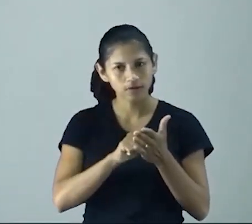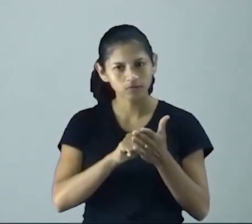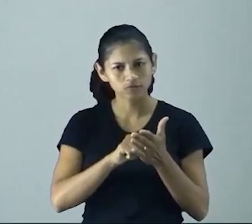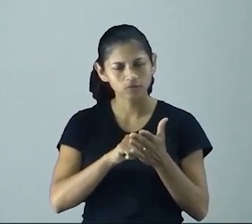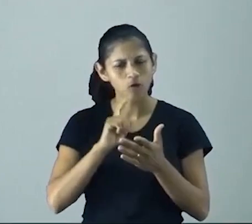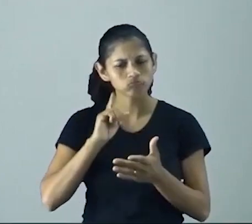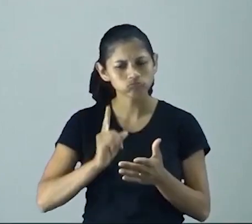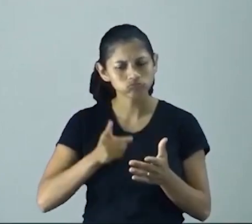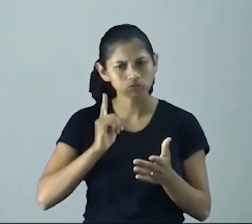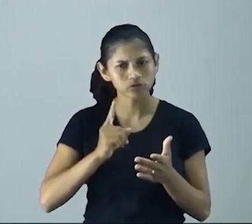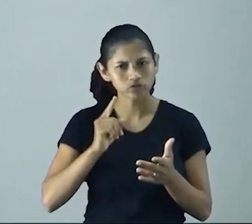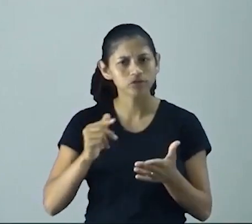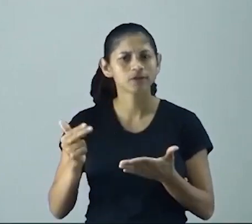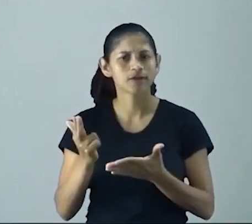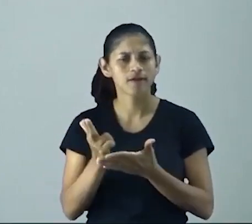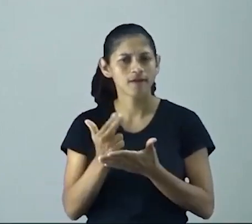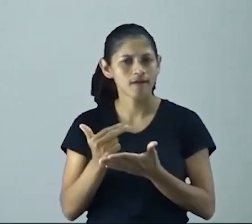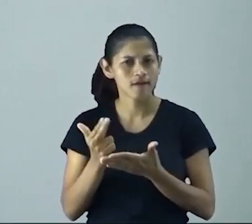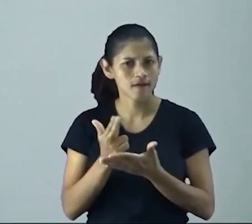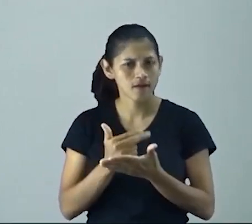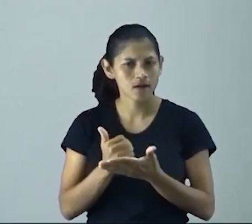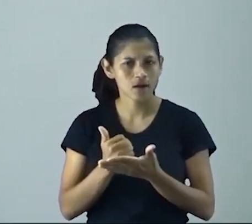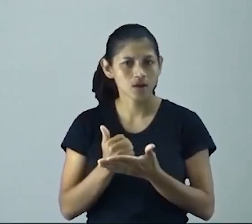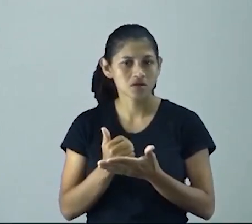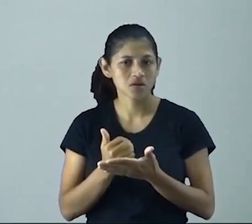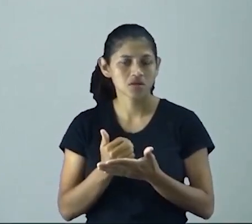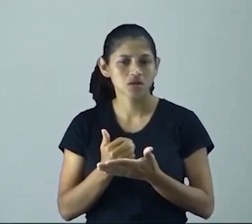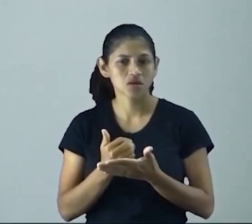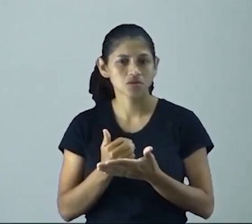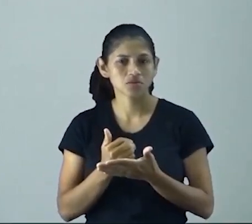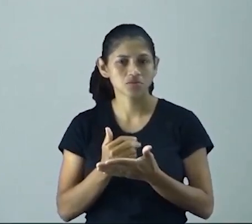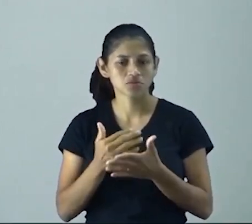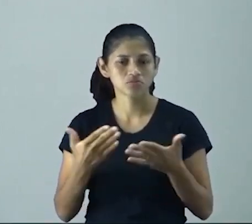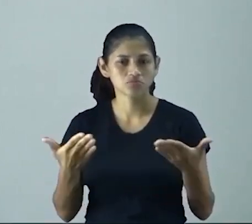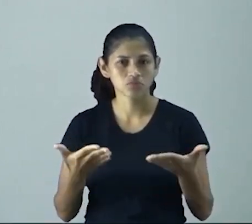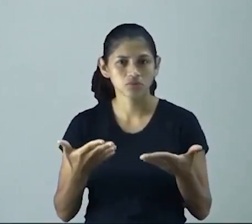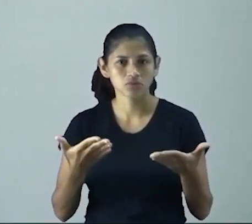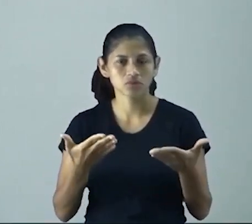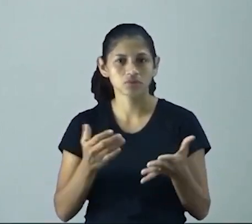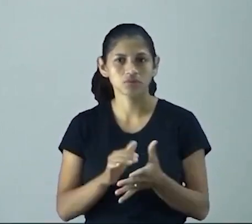à arte, né, que era considerado moderna, certo?